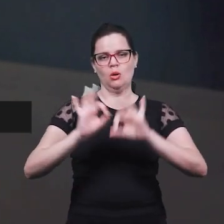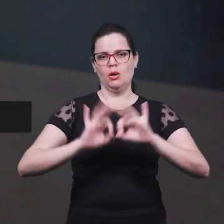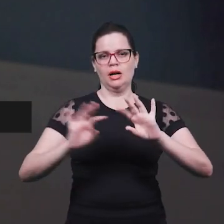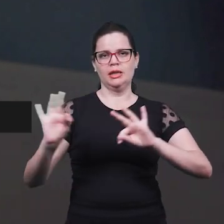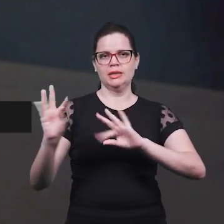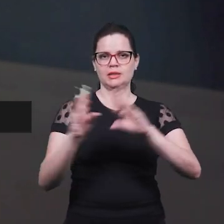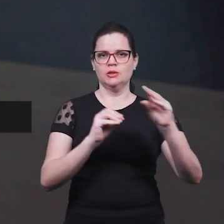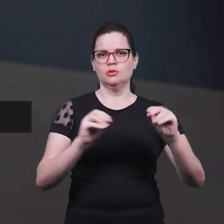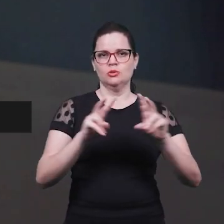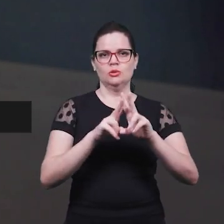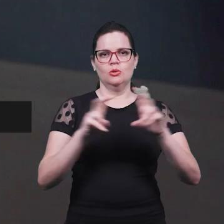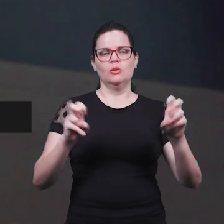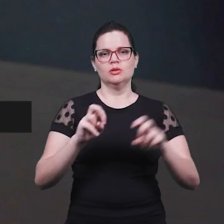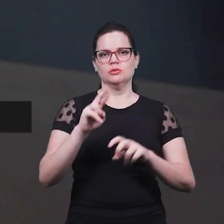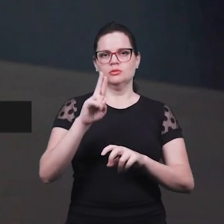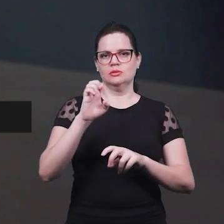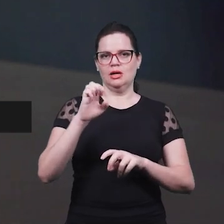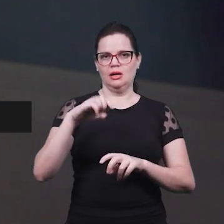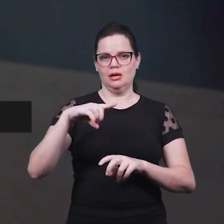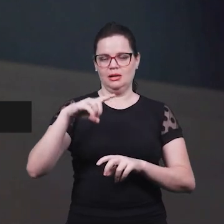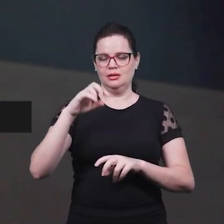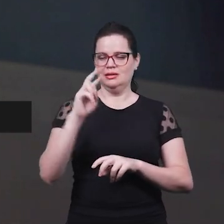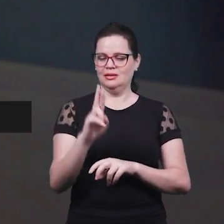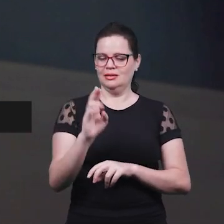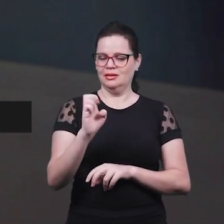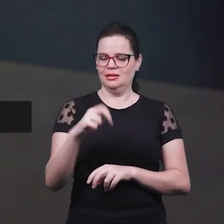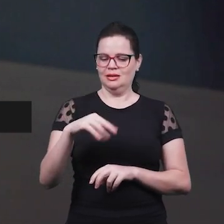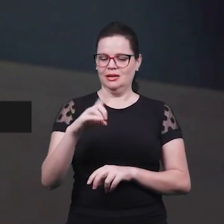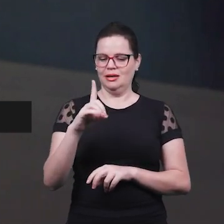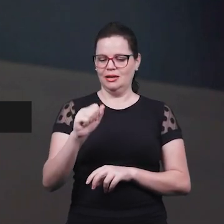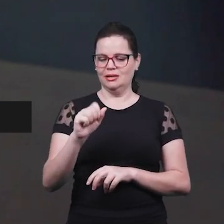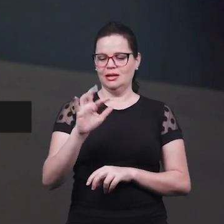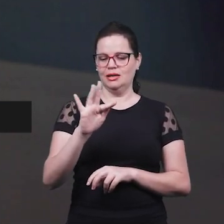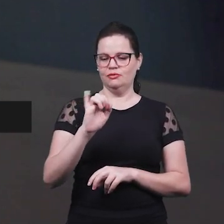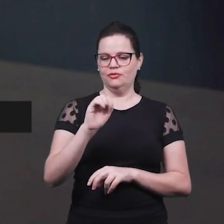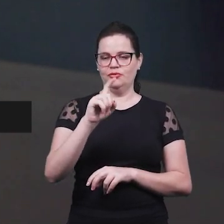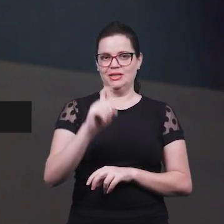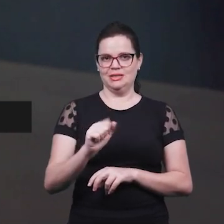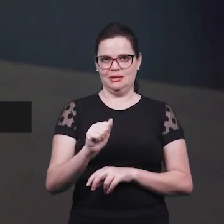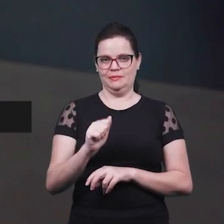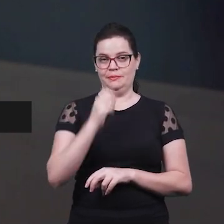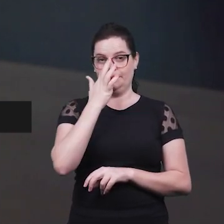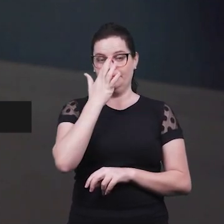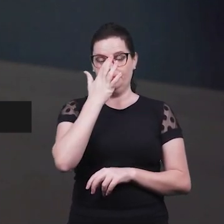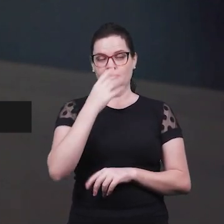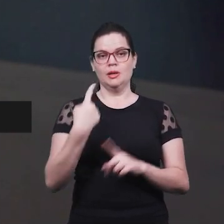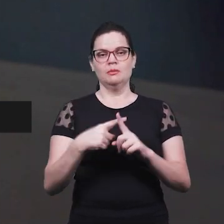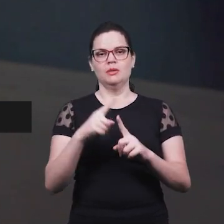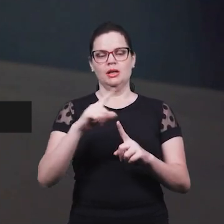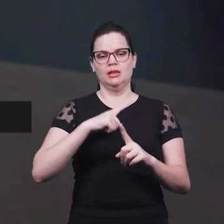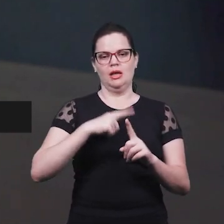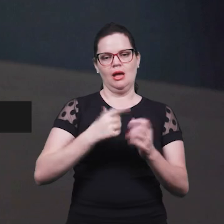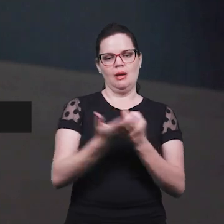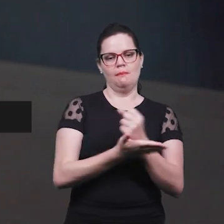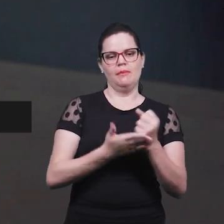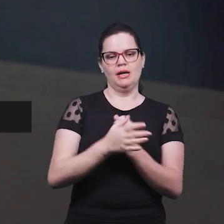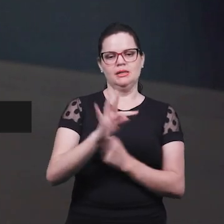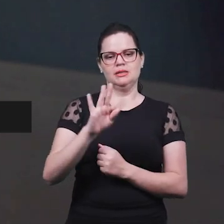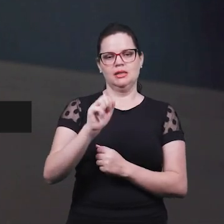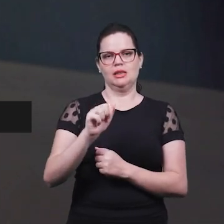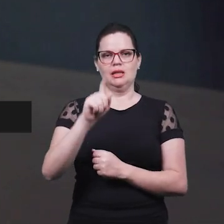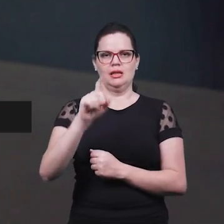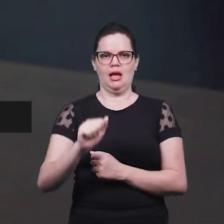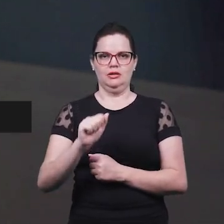fixa no país. Então, toda a nossa renda fixa, ela parte, né, dessa taxa, né, a